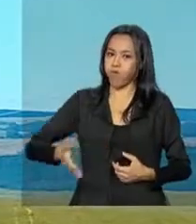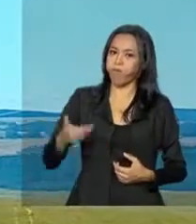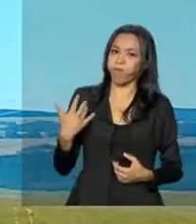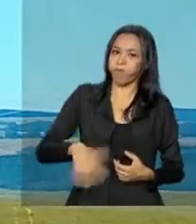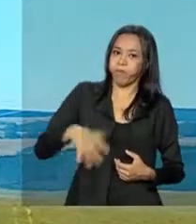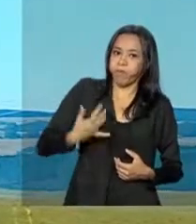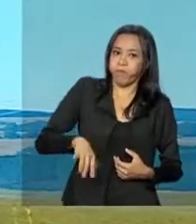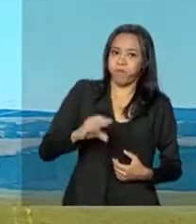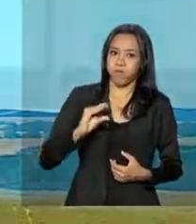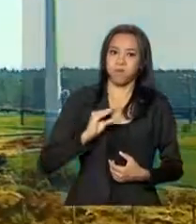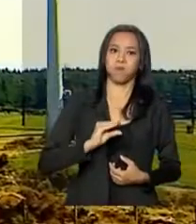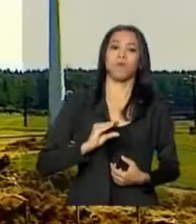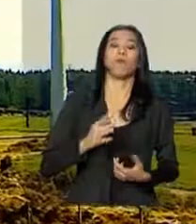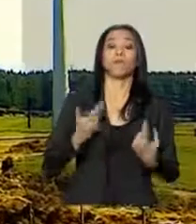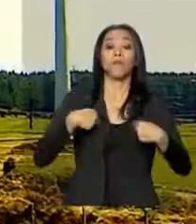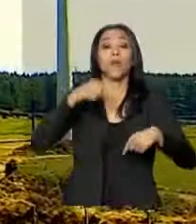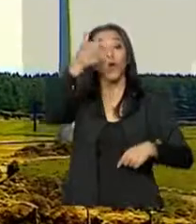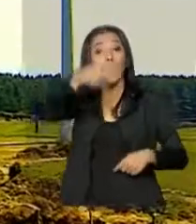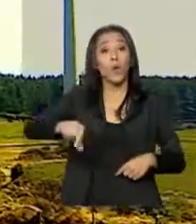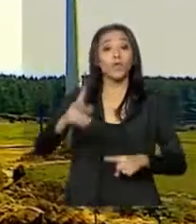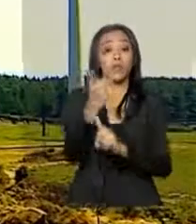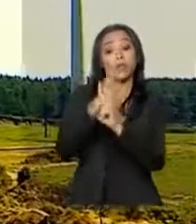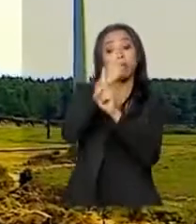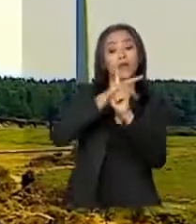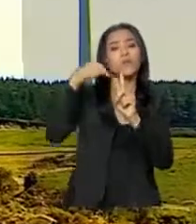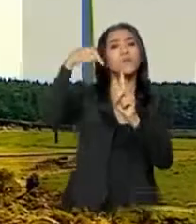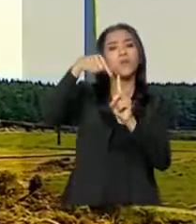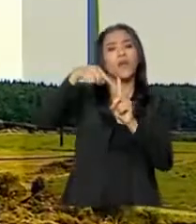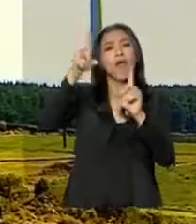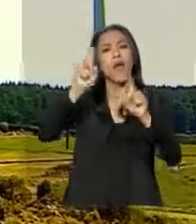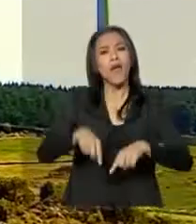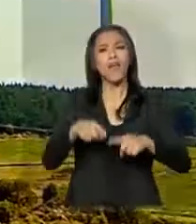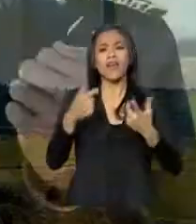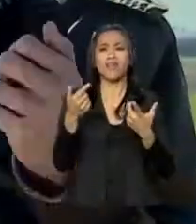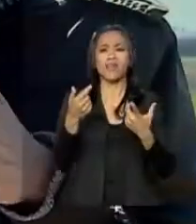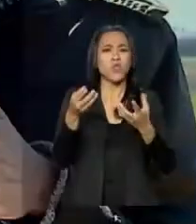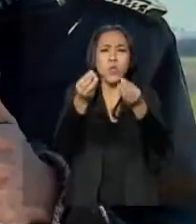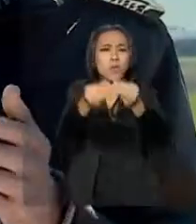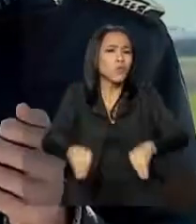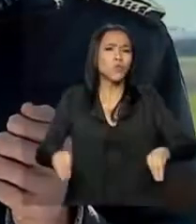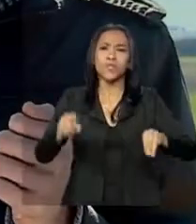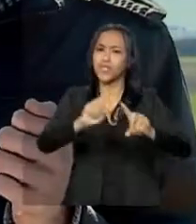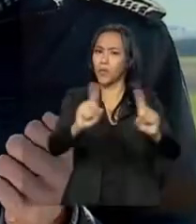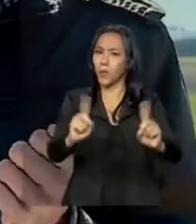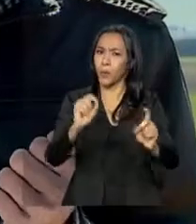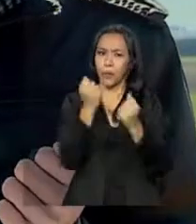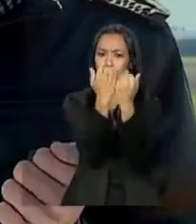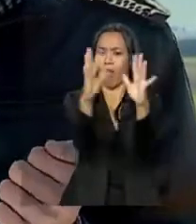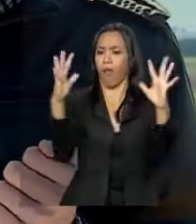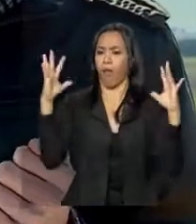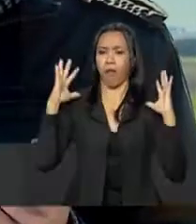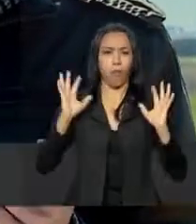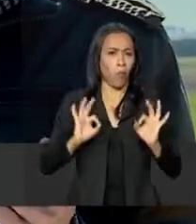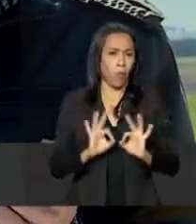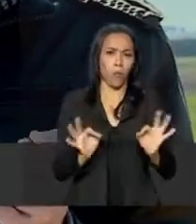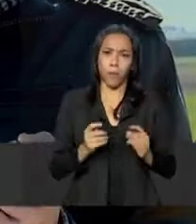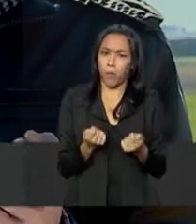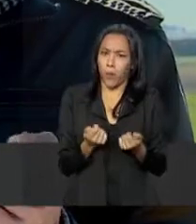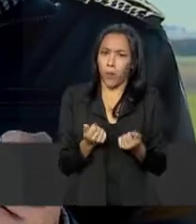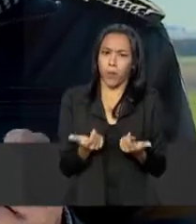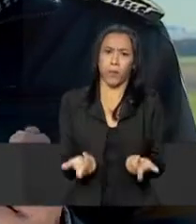Outra vantagem das usinas eólicas é o baixo impacto no meio ambiente. Aqui no caso de Palmas, né, a gente